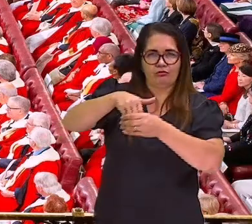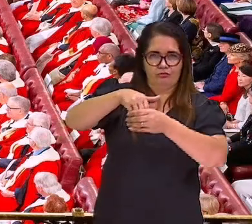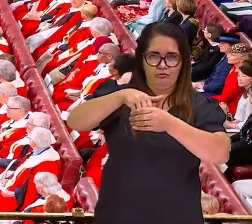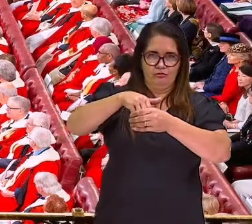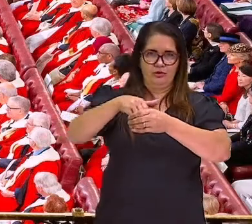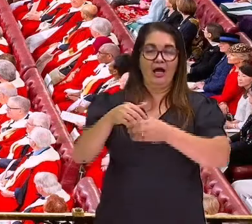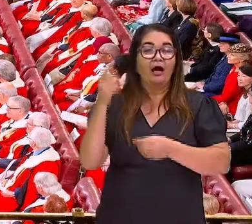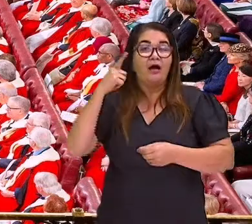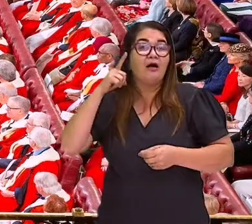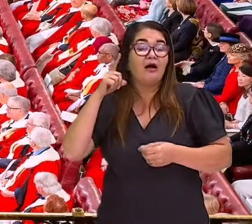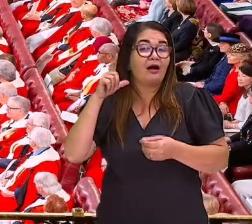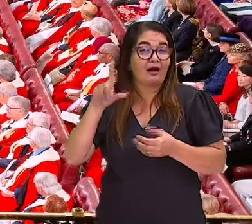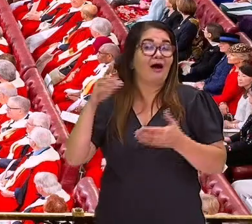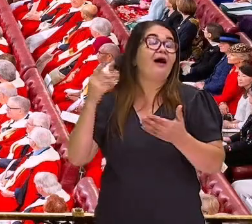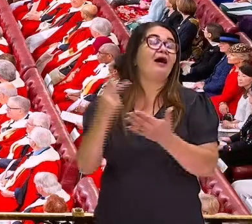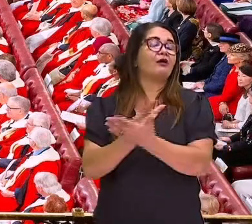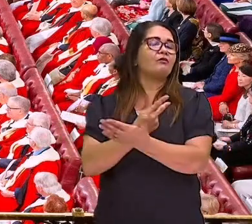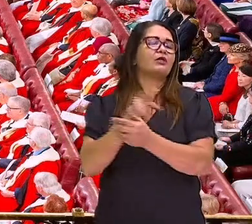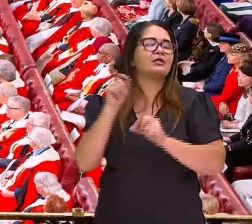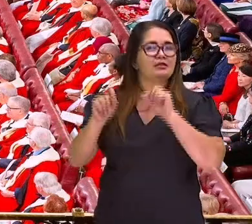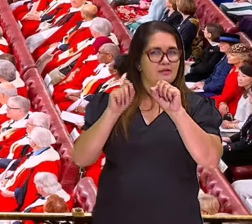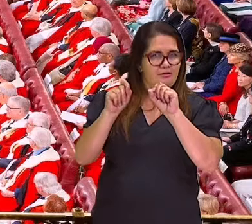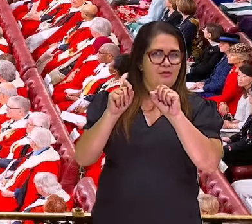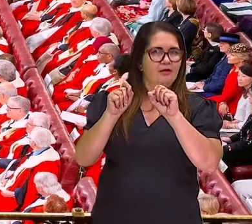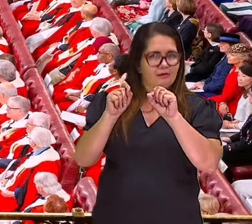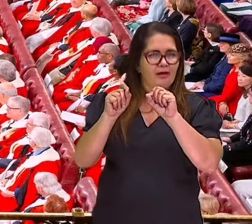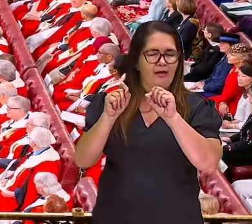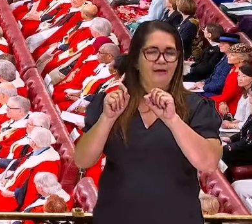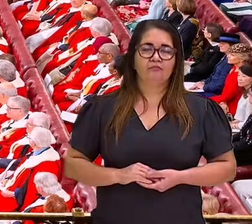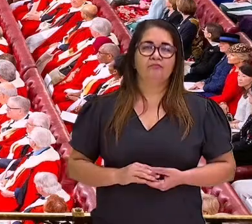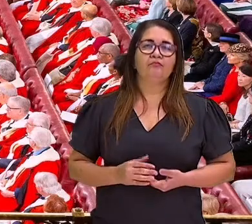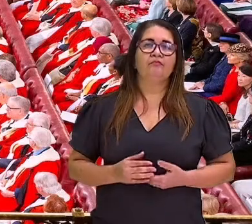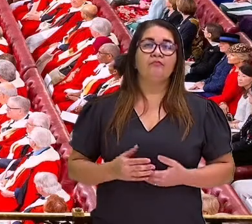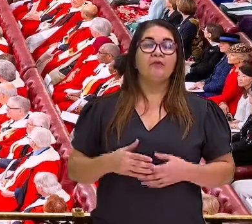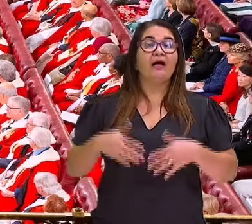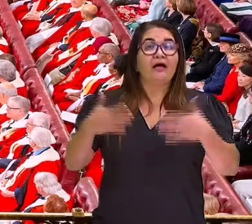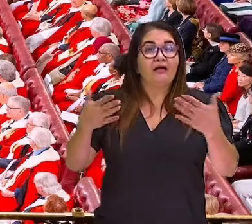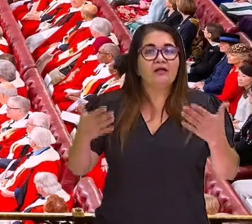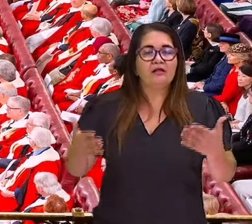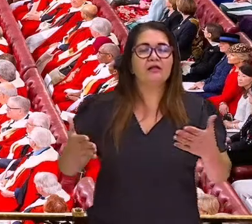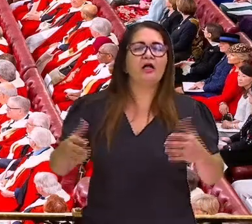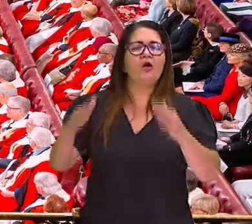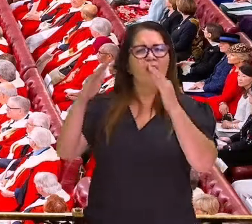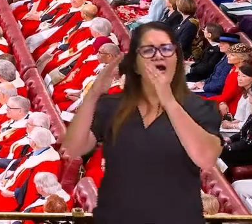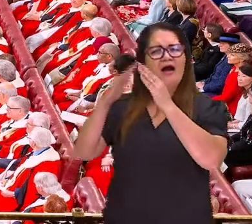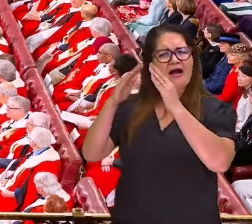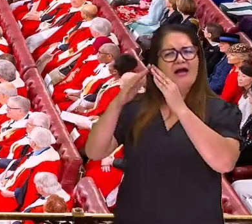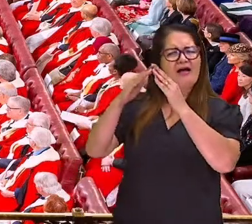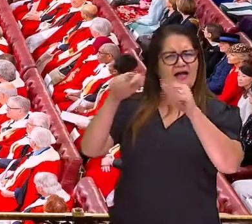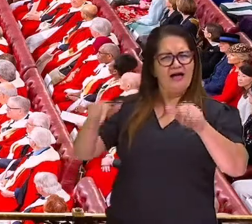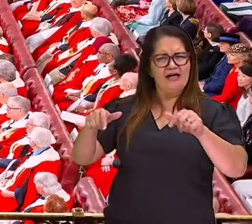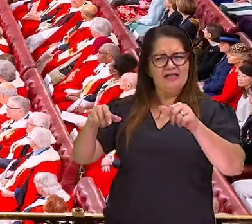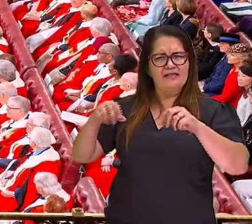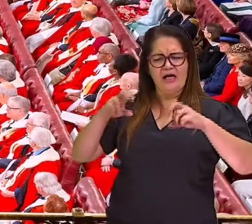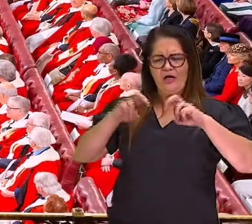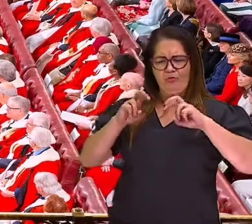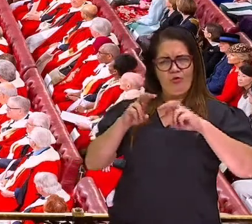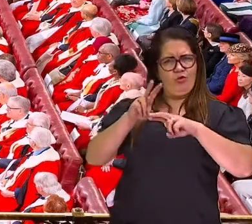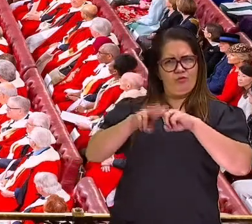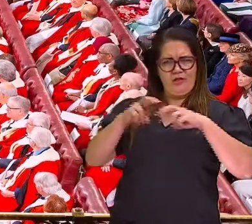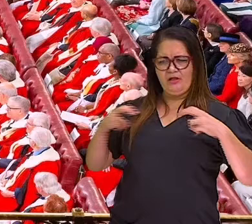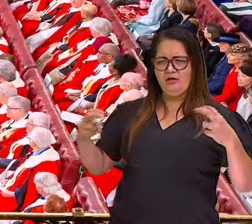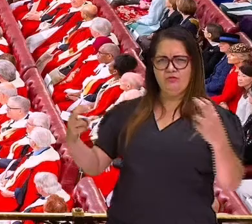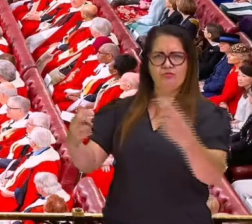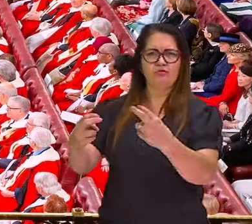Comuns. Isso ainda é um modelo que acontece na Inglaterra. A Câmara dos Lordes é composta pelos